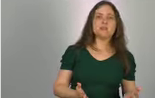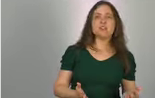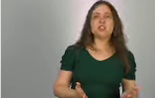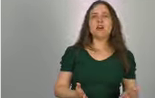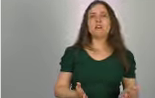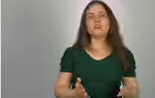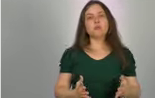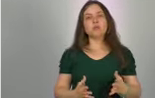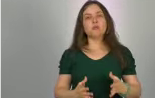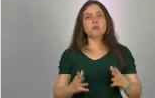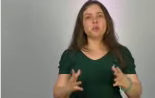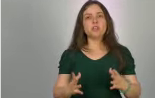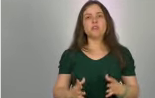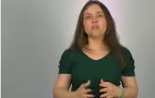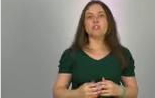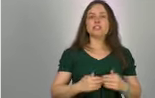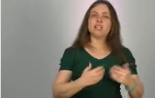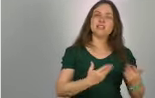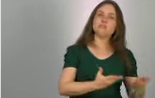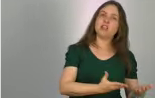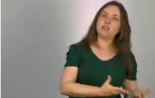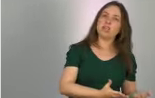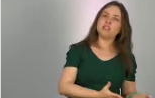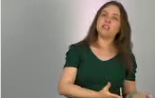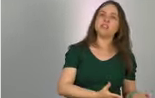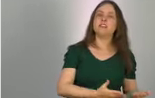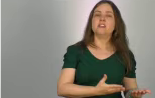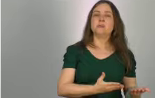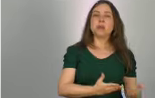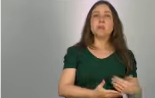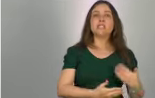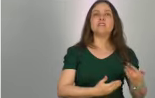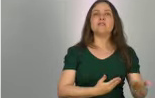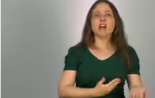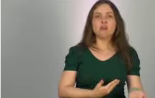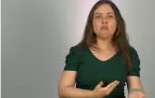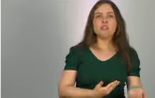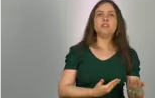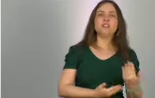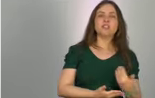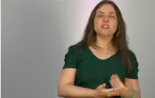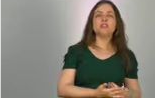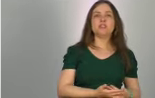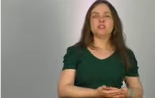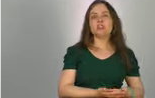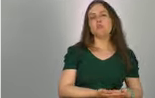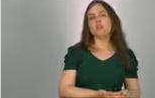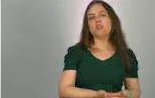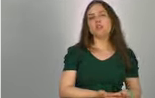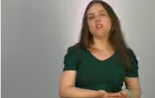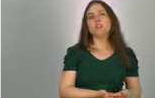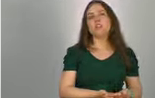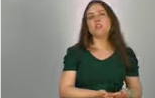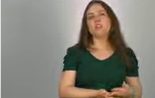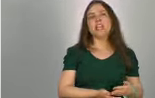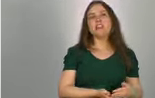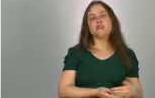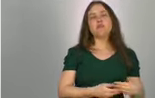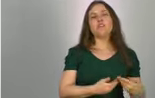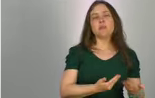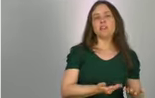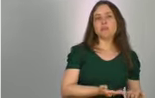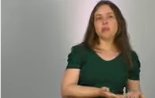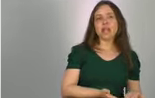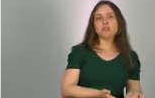questão da Preservação digital nós optamos por então utilizar essas ferramentas para preservar algo que tinha sido Originalmente